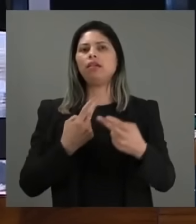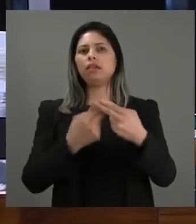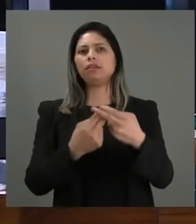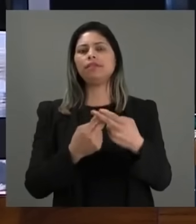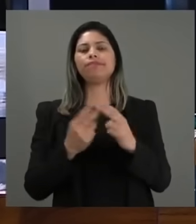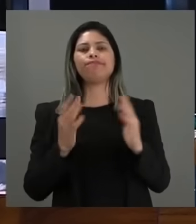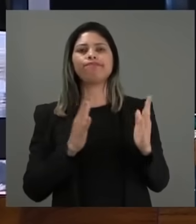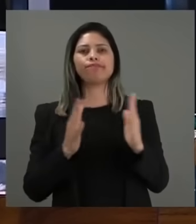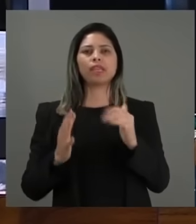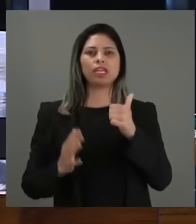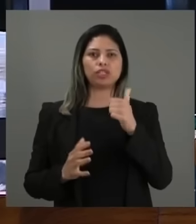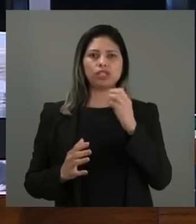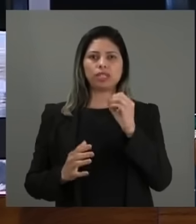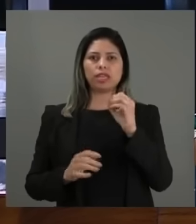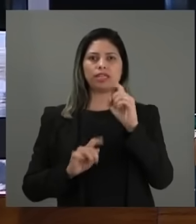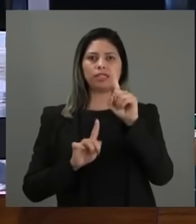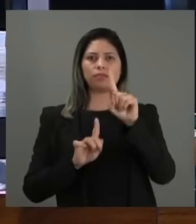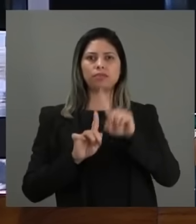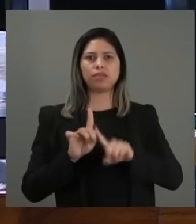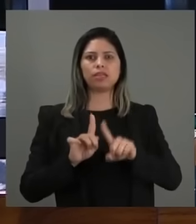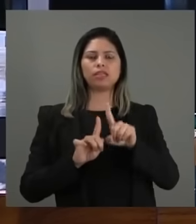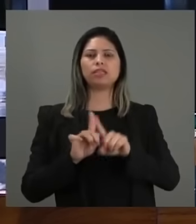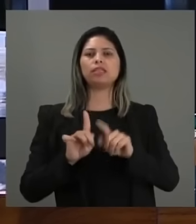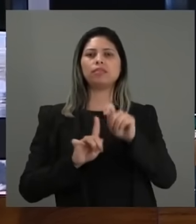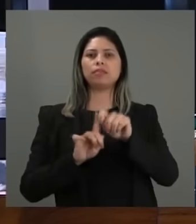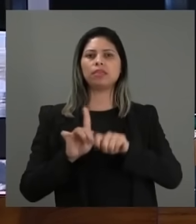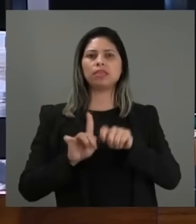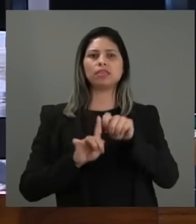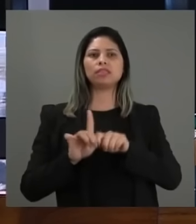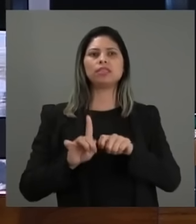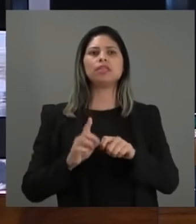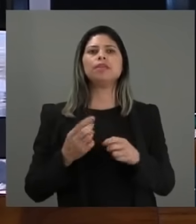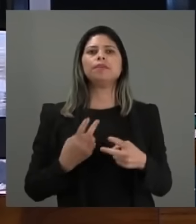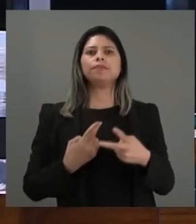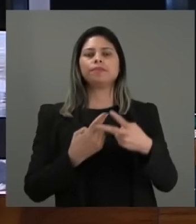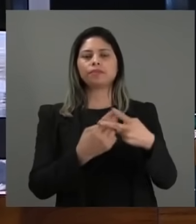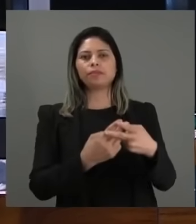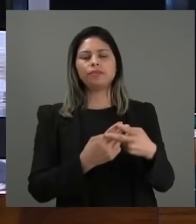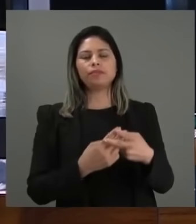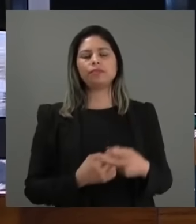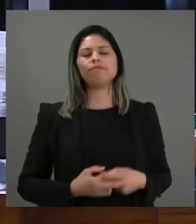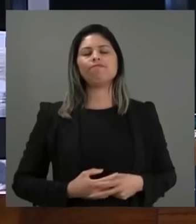a mão de autoridades importantes sendo suja de sangue.